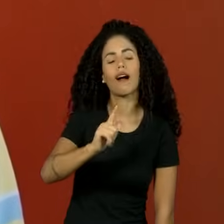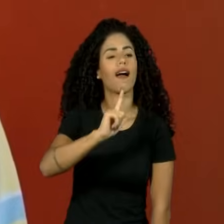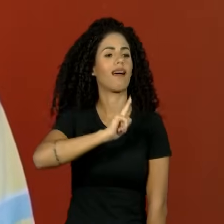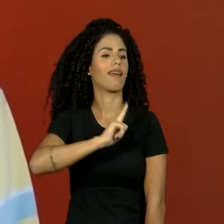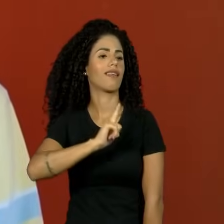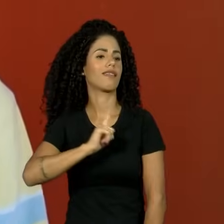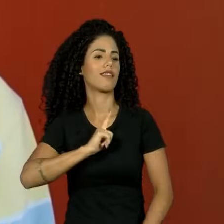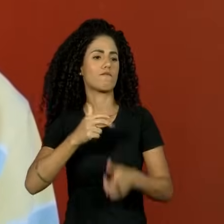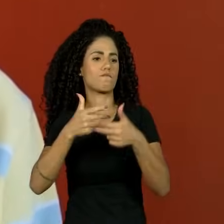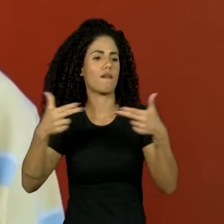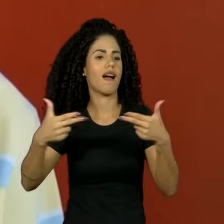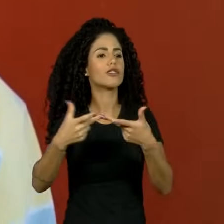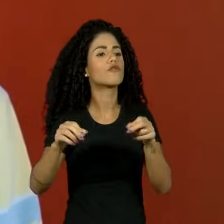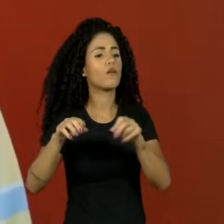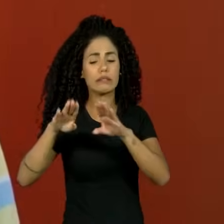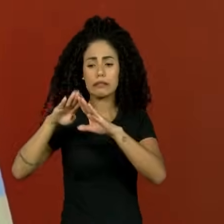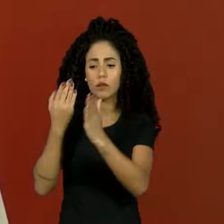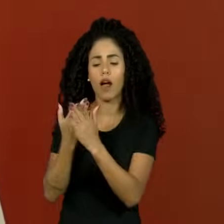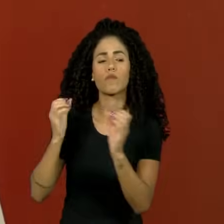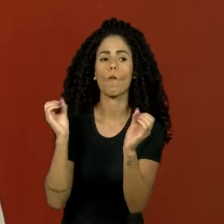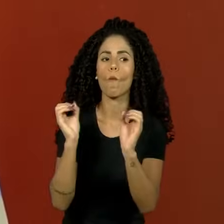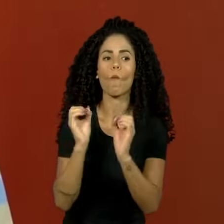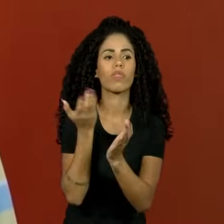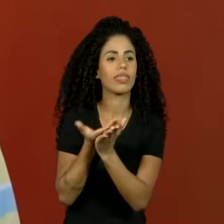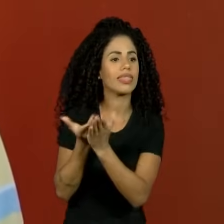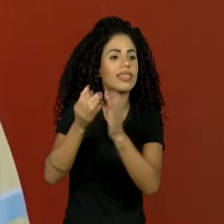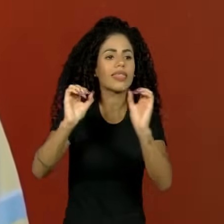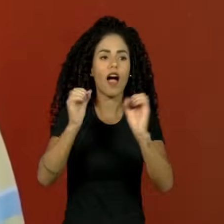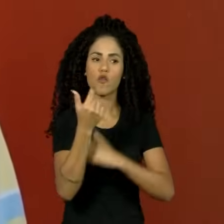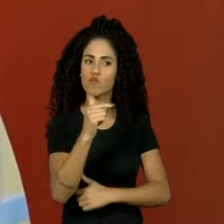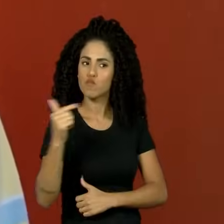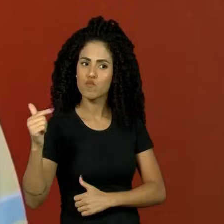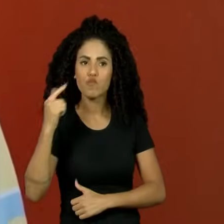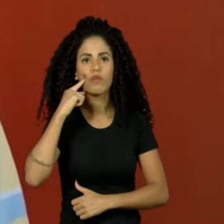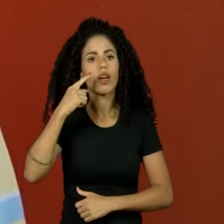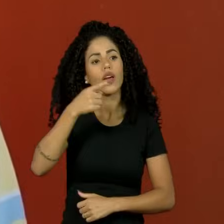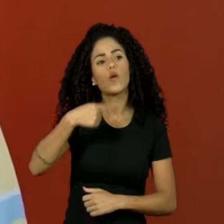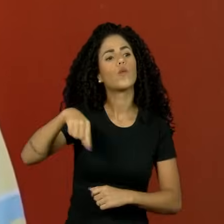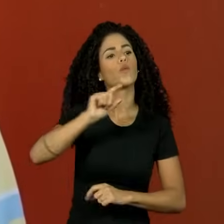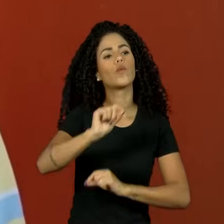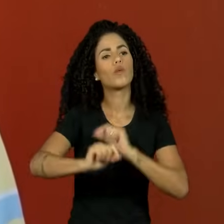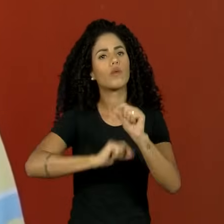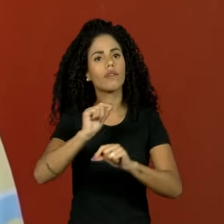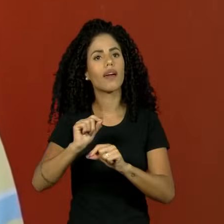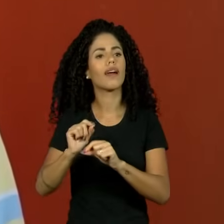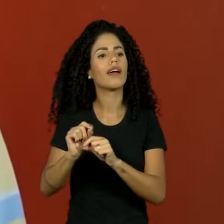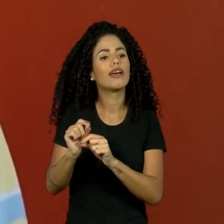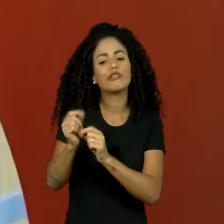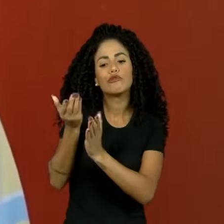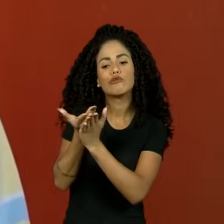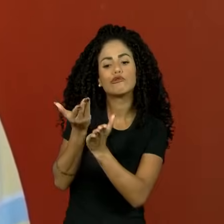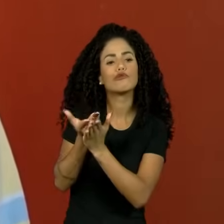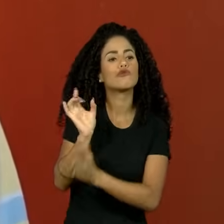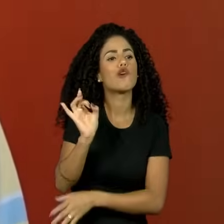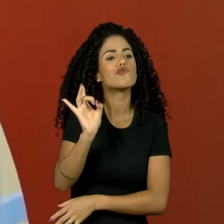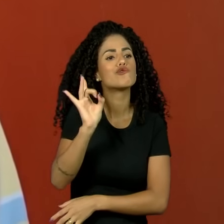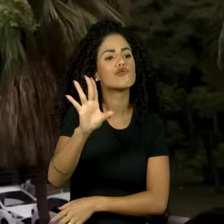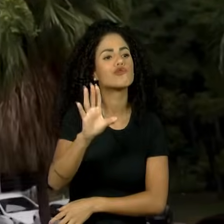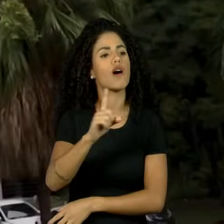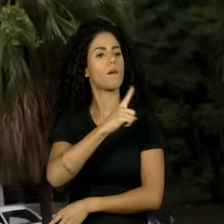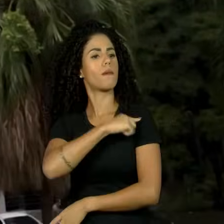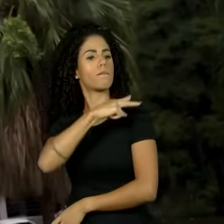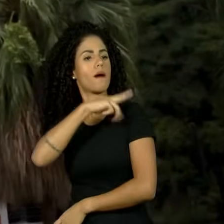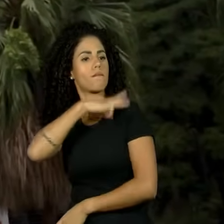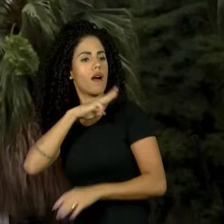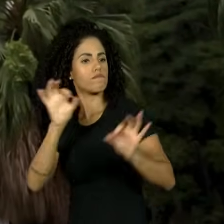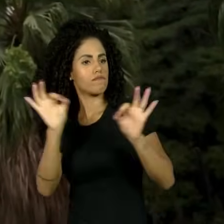sem uma prática escolar. Todos só fizeram o curso fundamental.